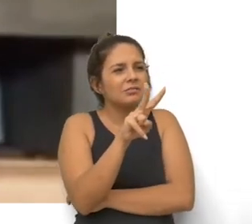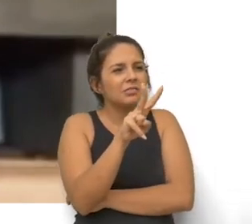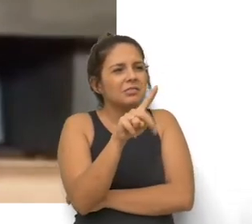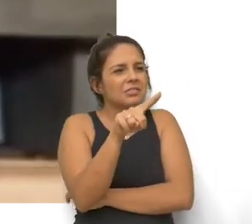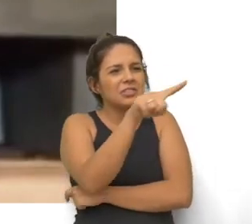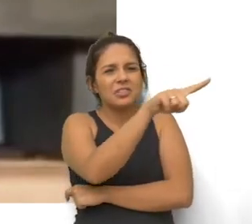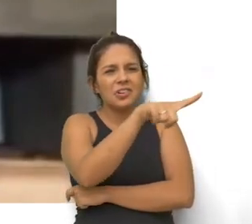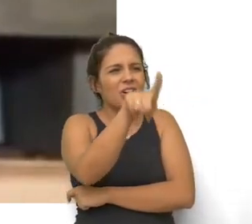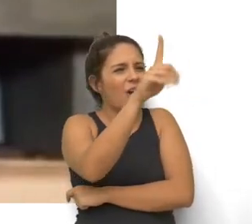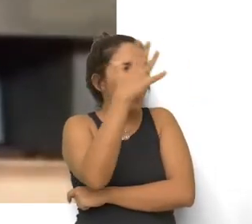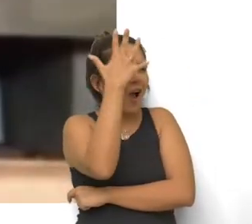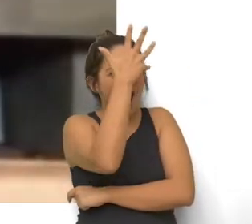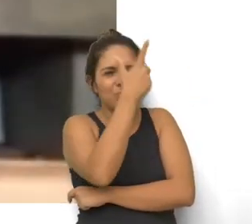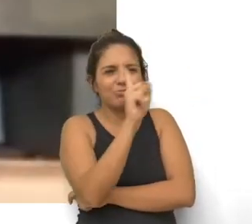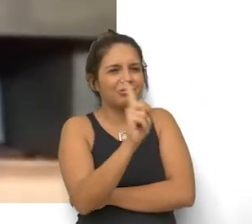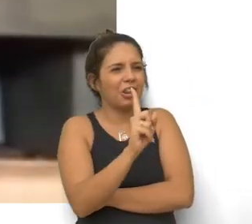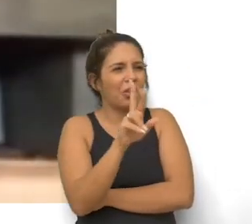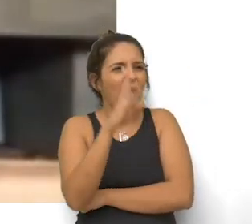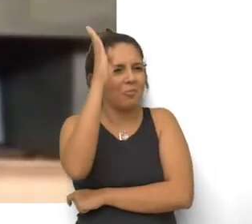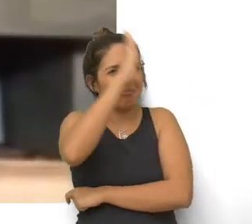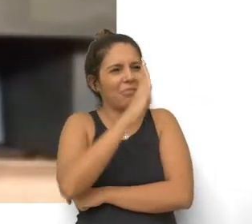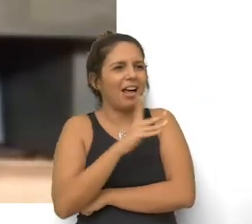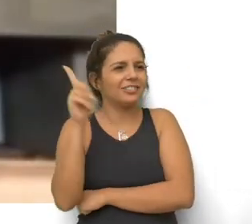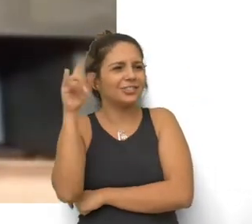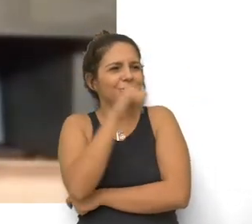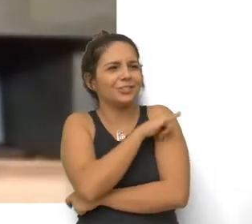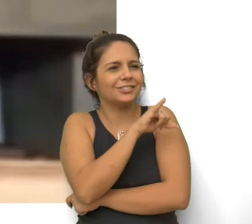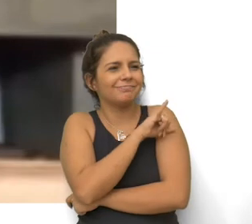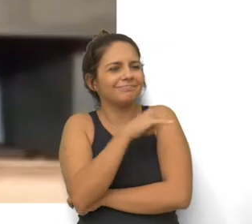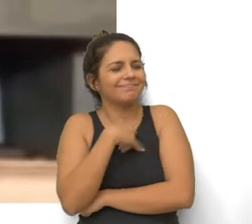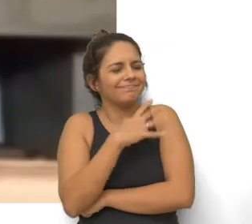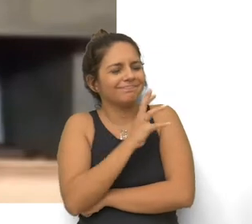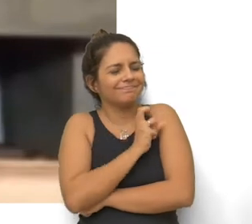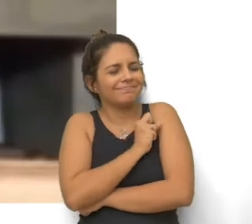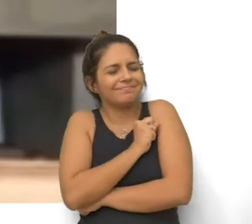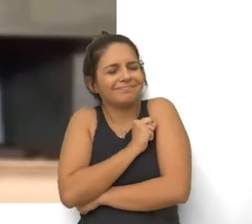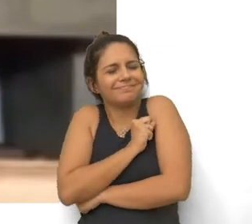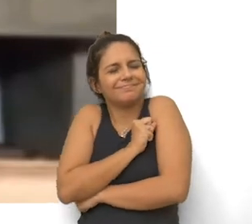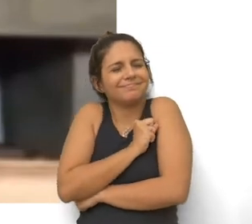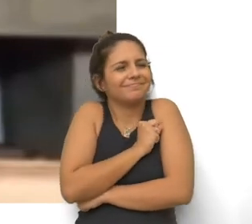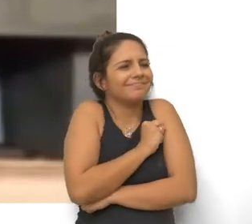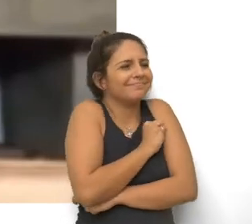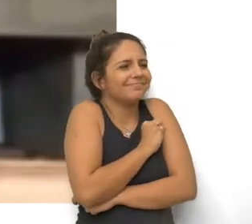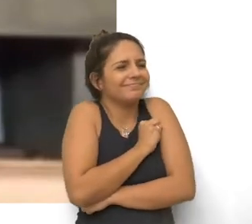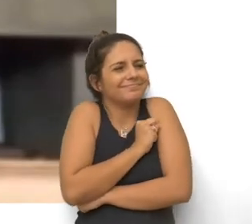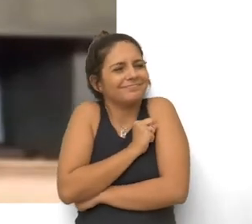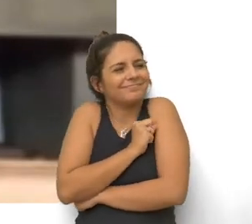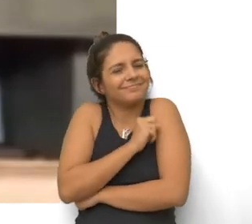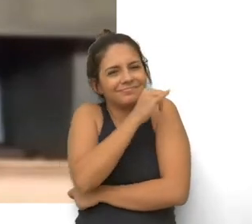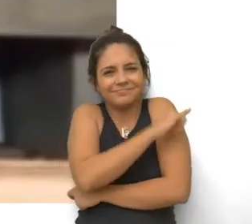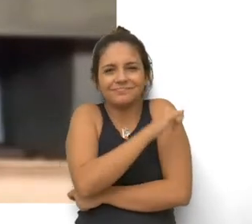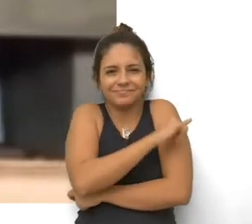mas que não chega aos pés da paisagem do Rio de Janeiro.